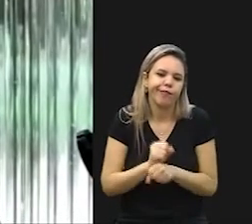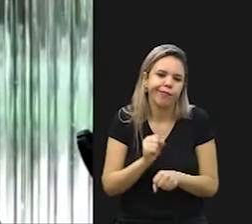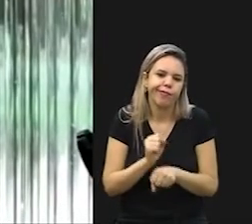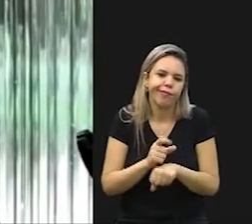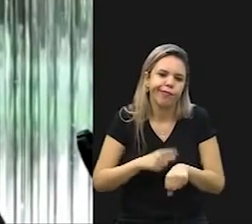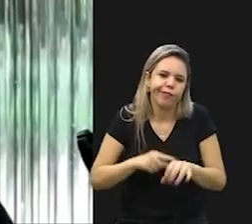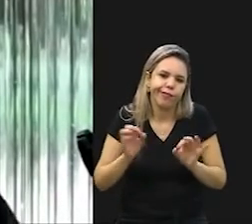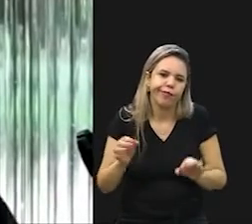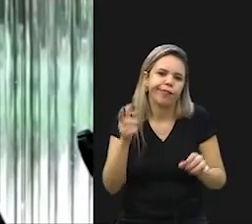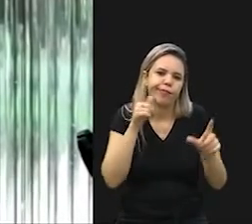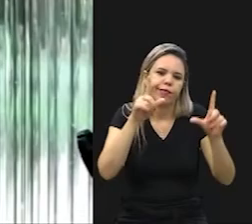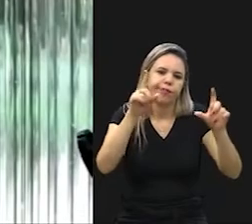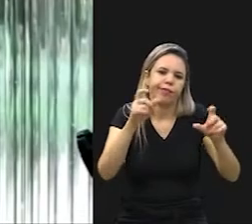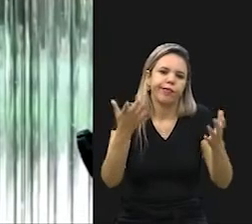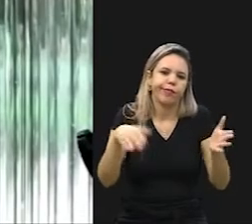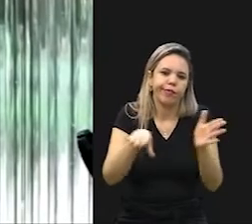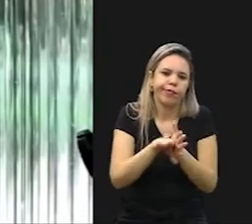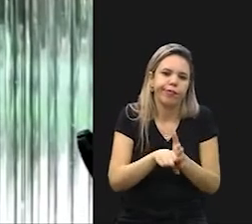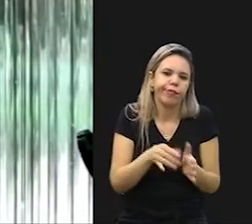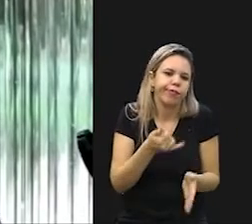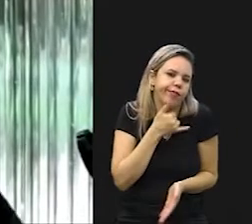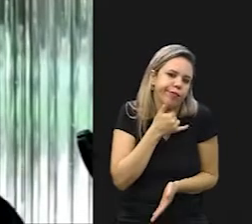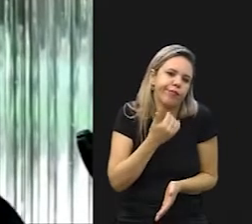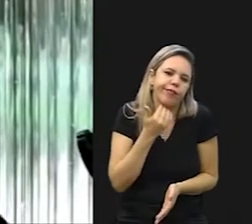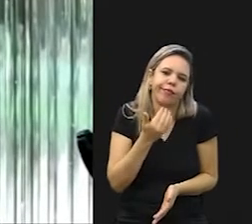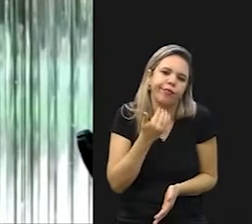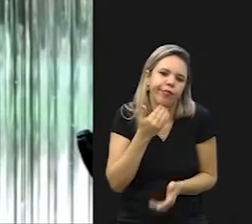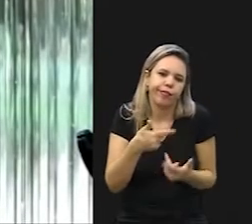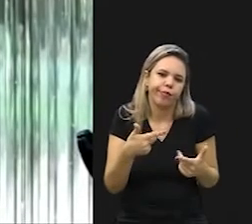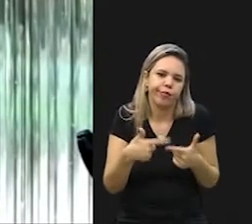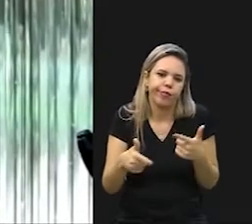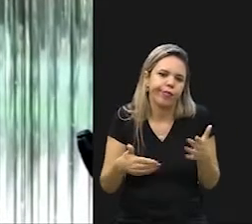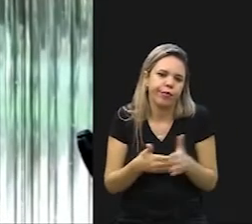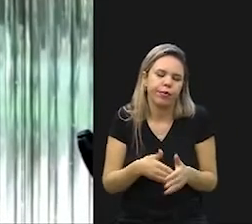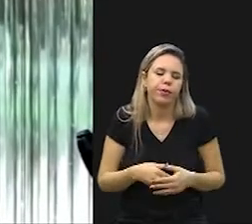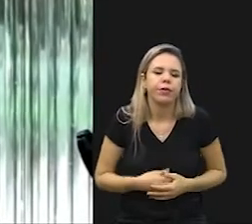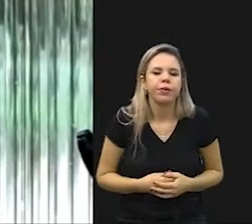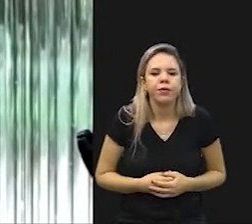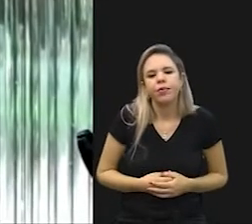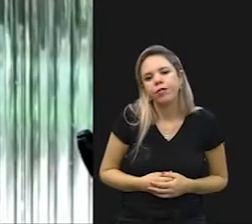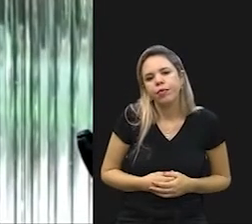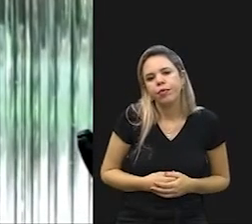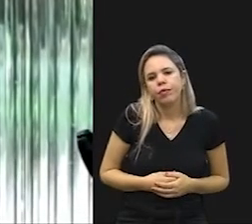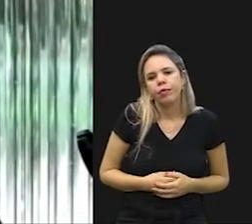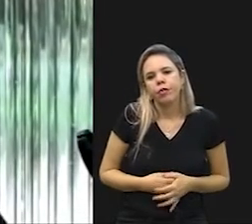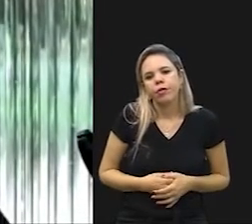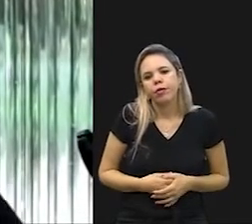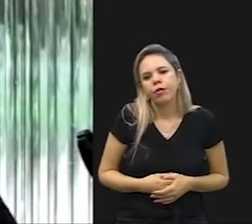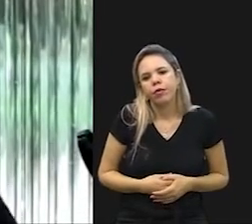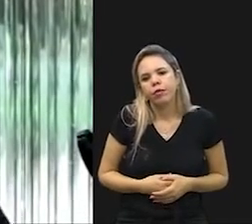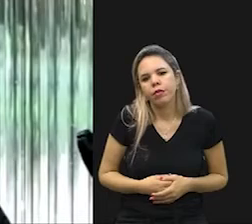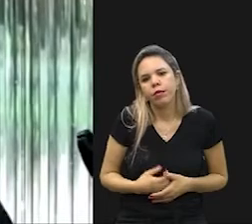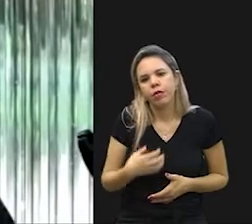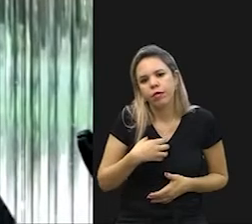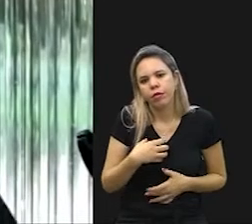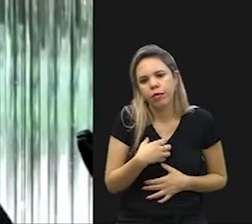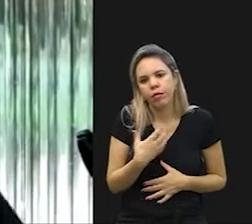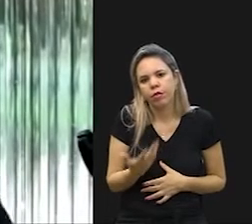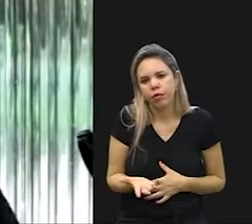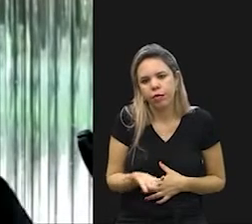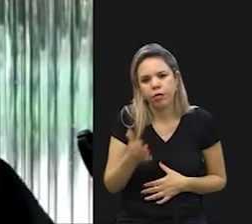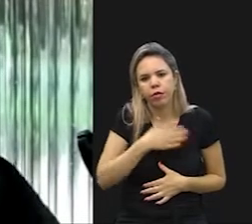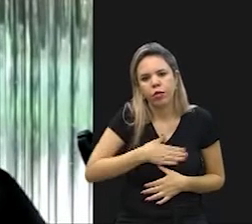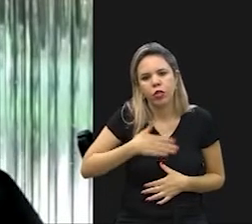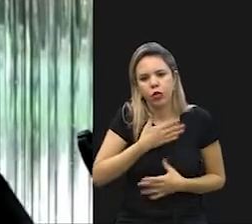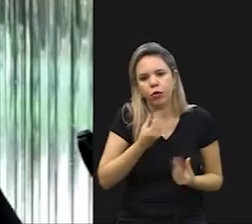aquele momento e quando chega, infelizmente, tem algumas surpresas, né? Mas é isso que me faz